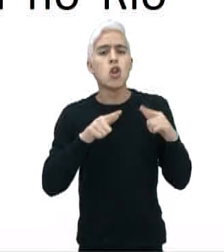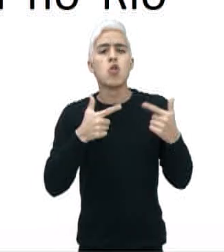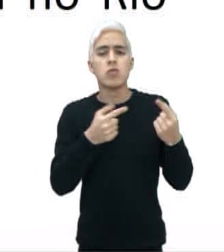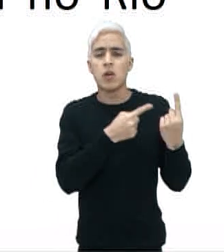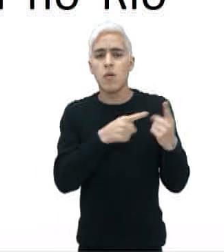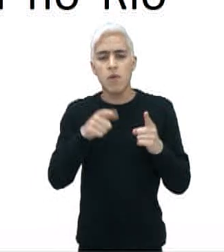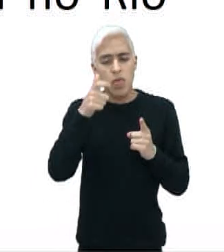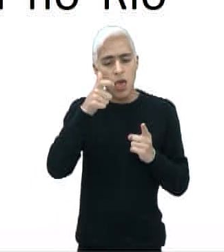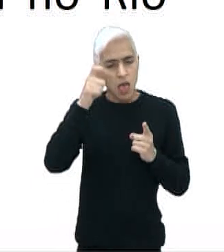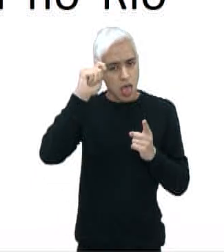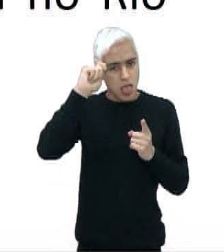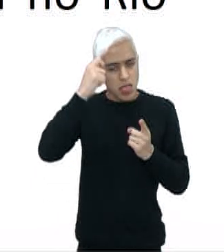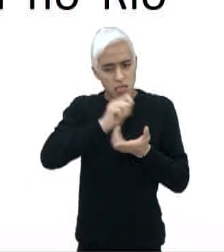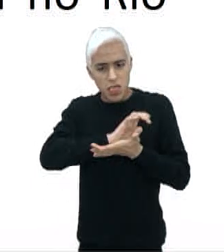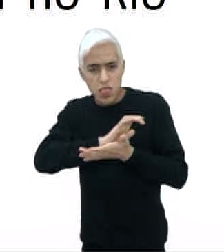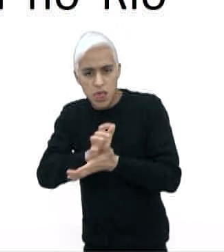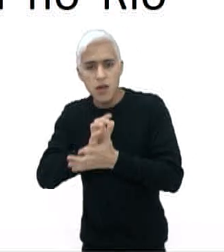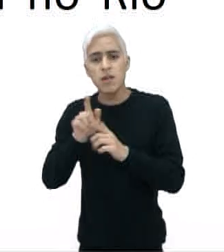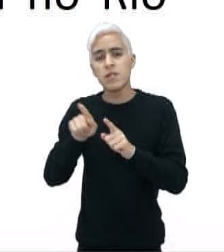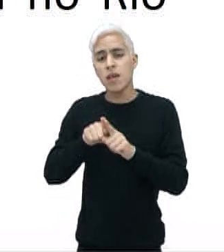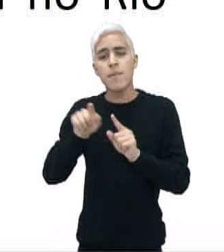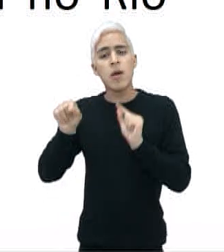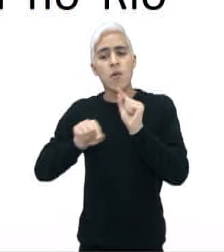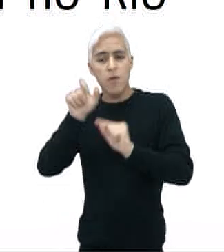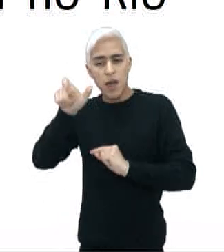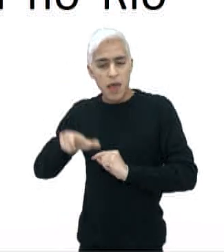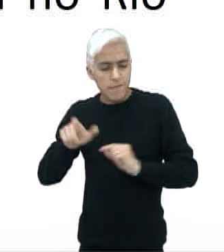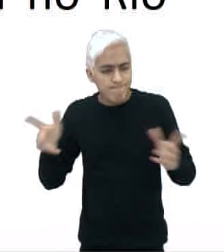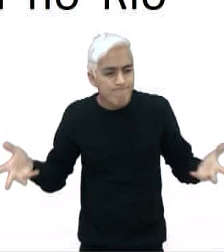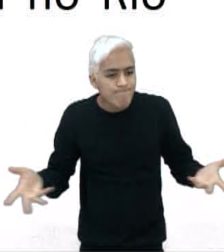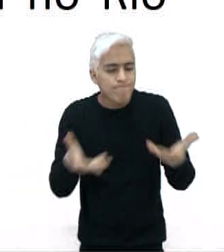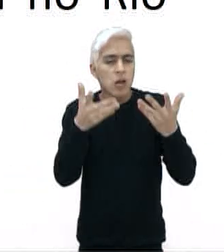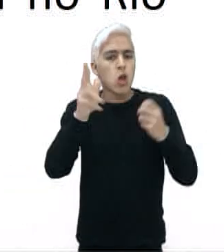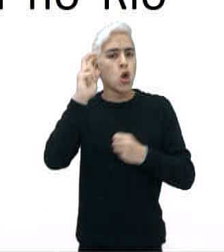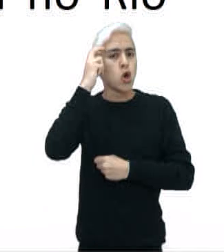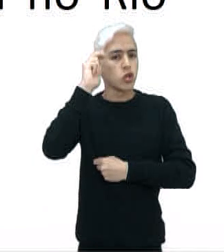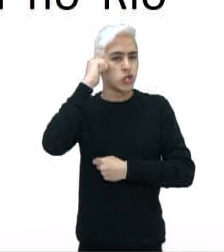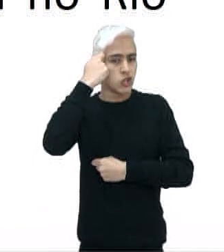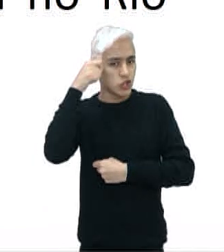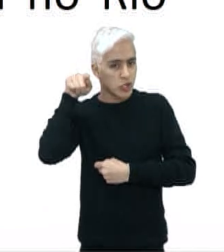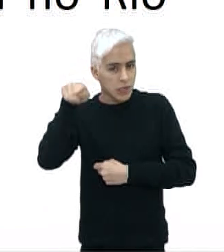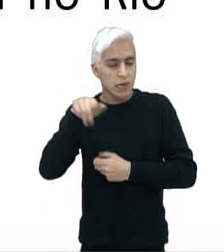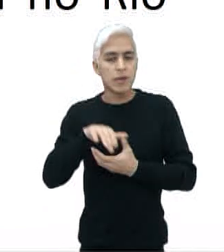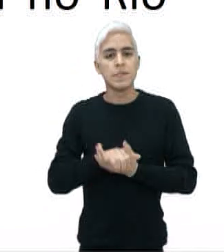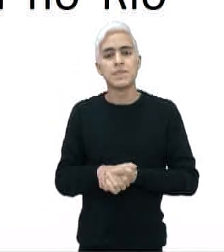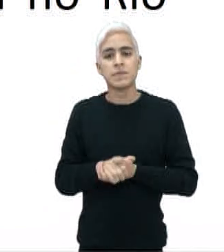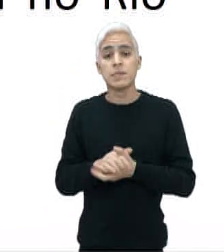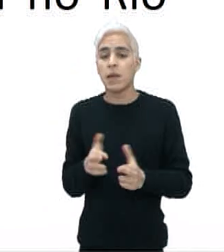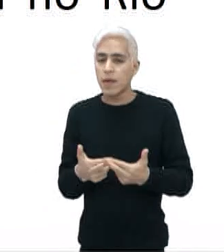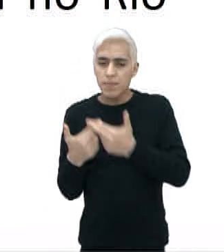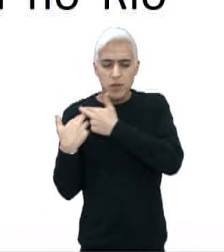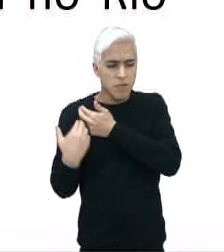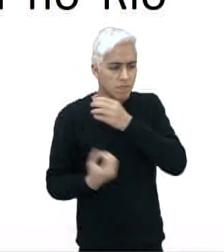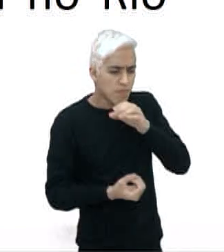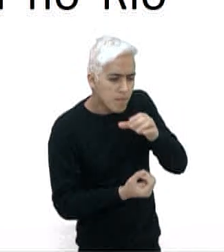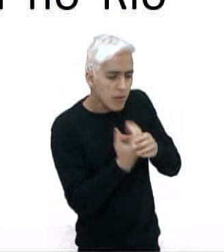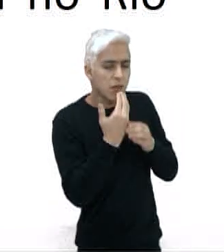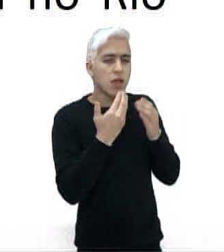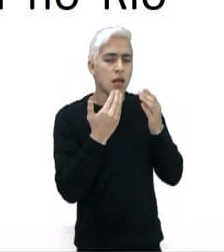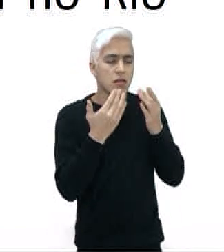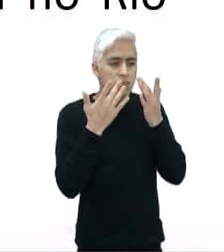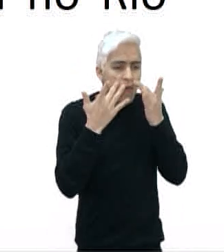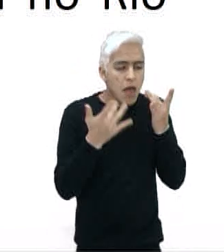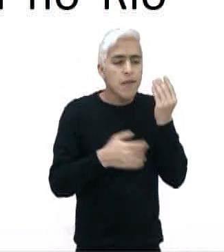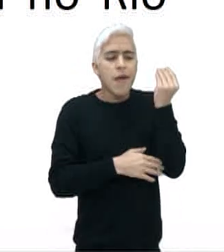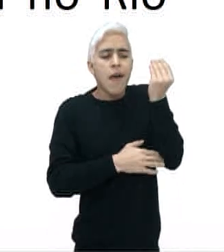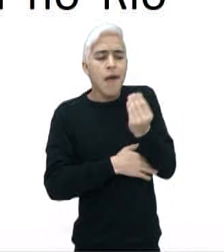discriminação racial e pela valorização da cultura negra. É responsável pela criação do Teatro